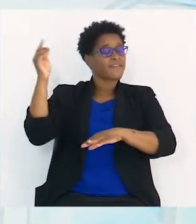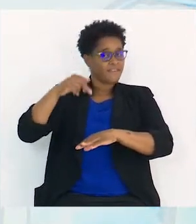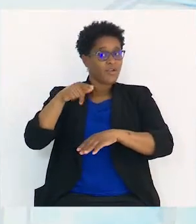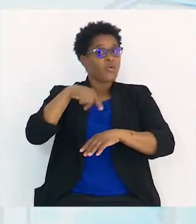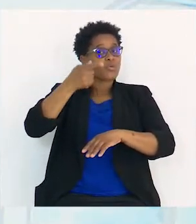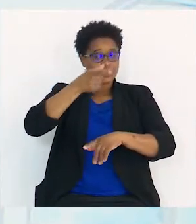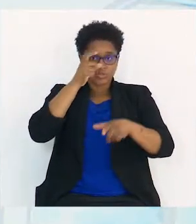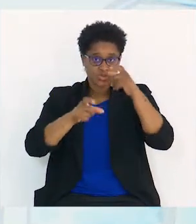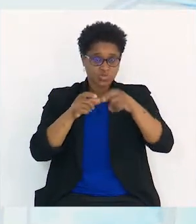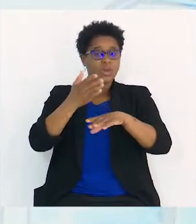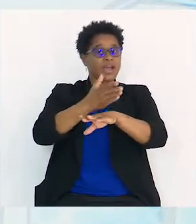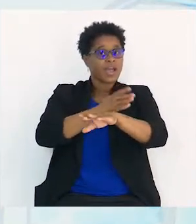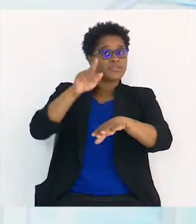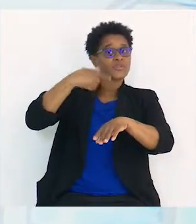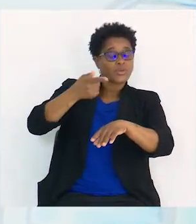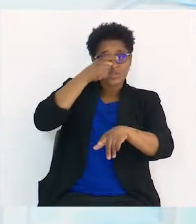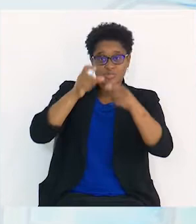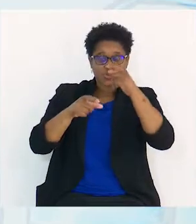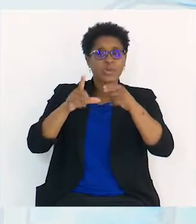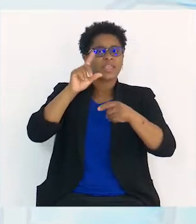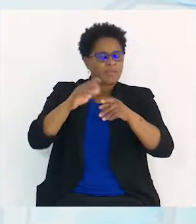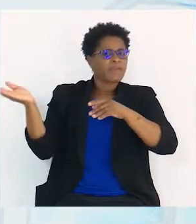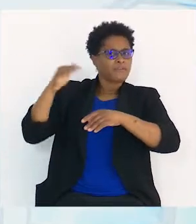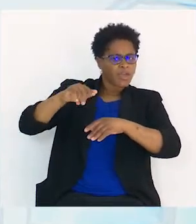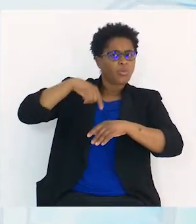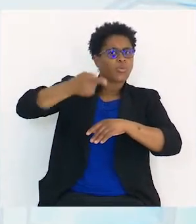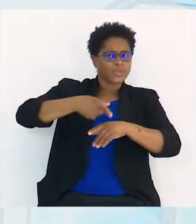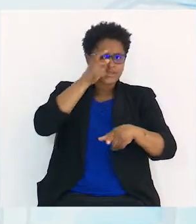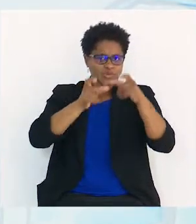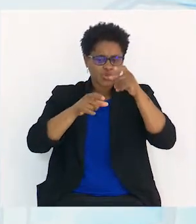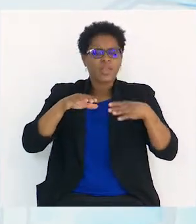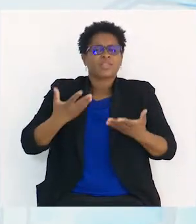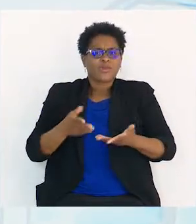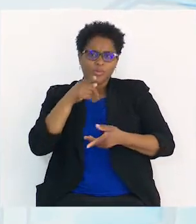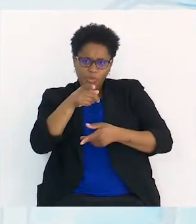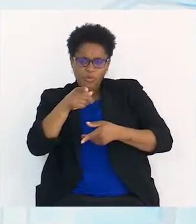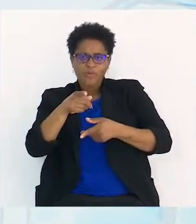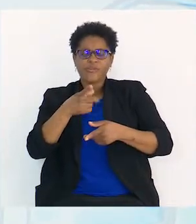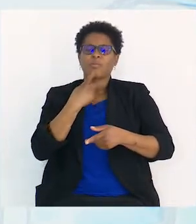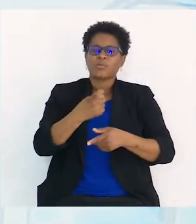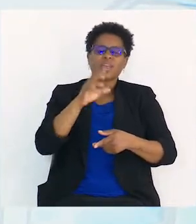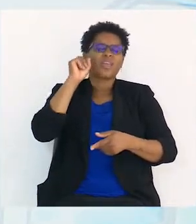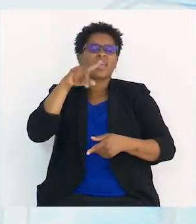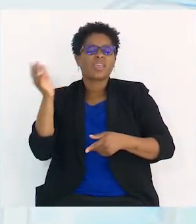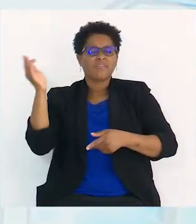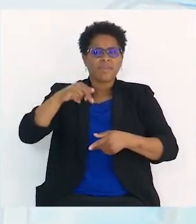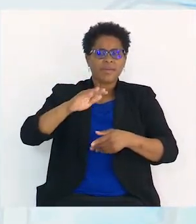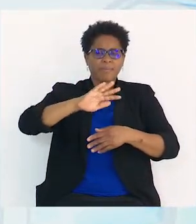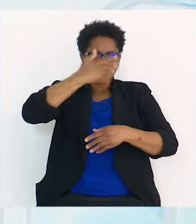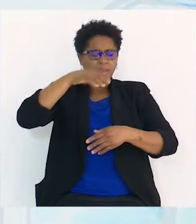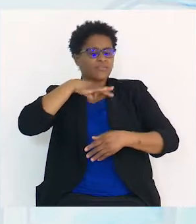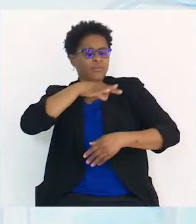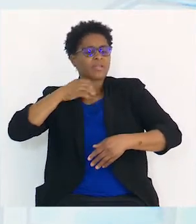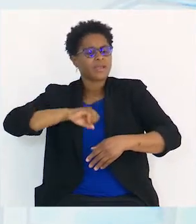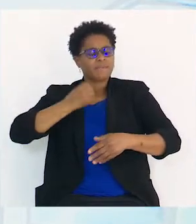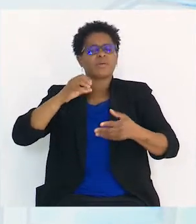dessas pessoas, vieram outras pessoas. Então, tu vais perguntar quem é que veio primeiro na minha família, quem é que me geriu. Então, repara